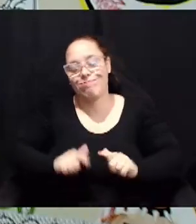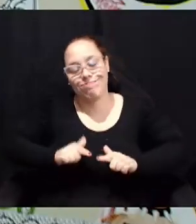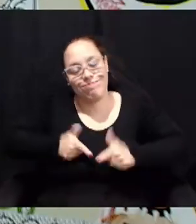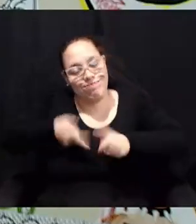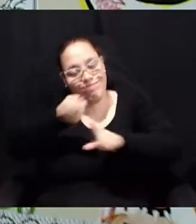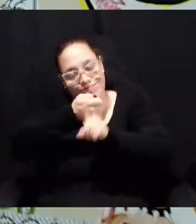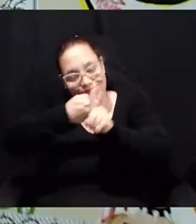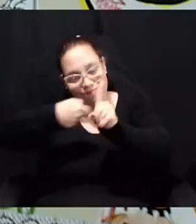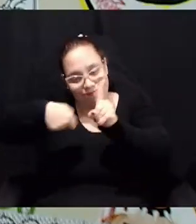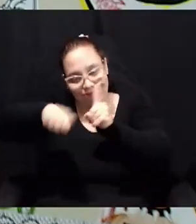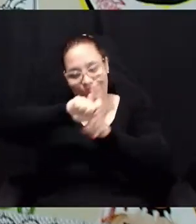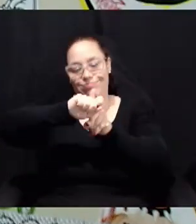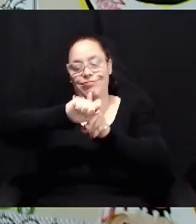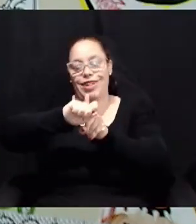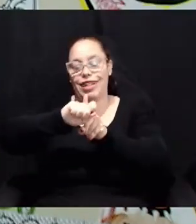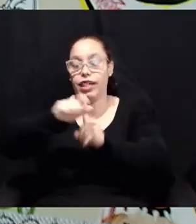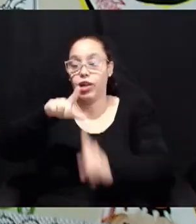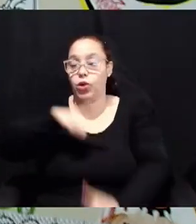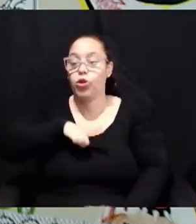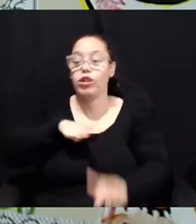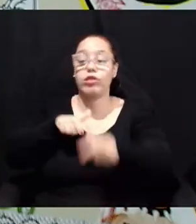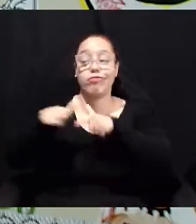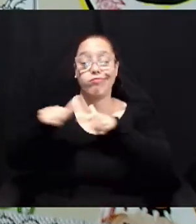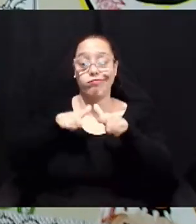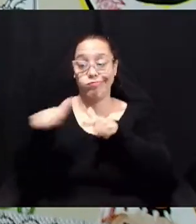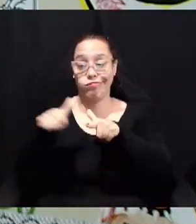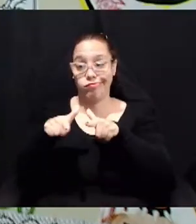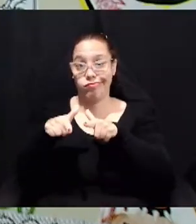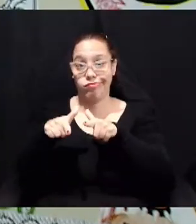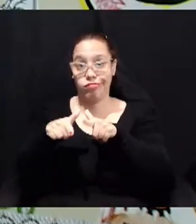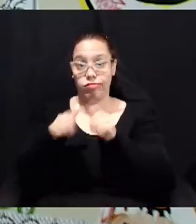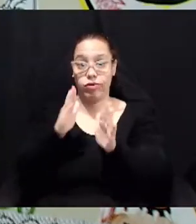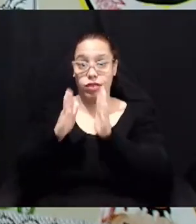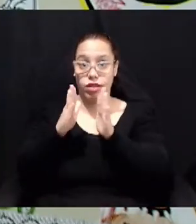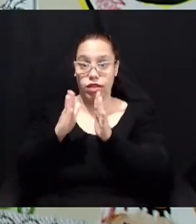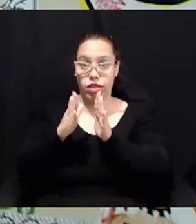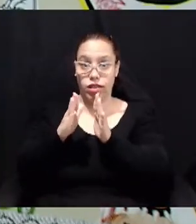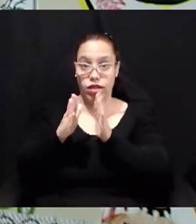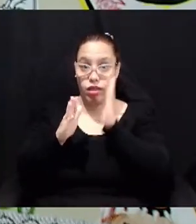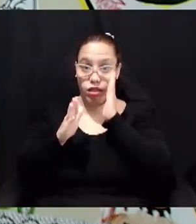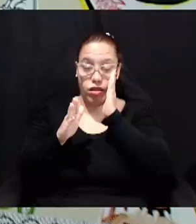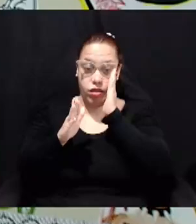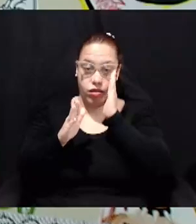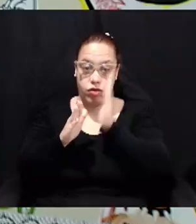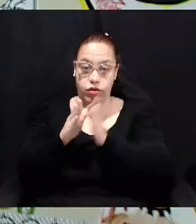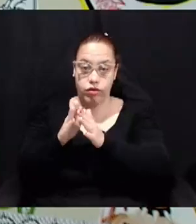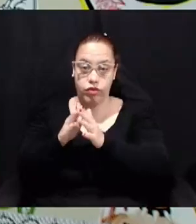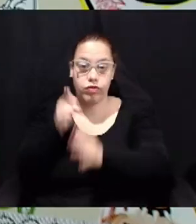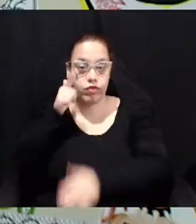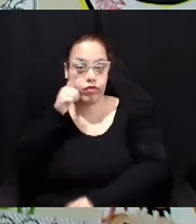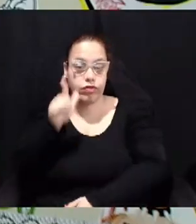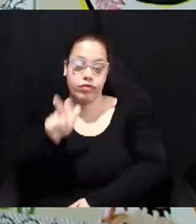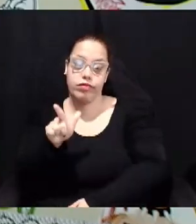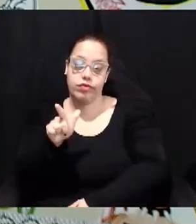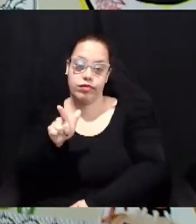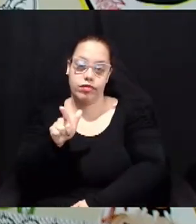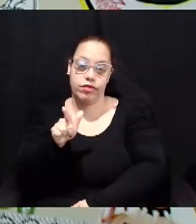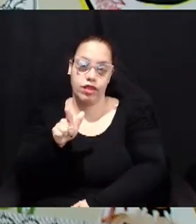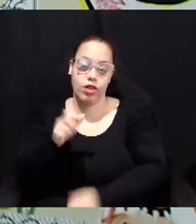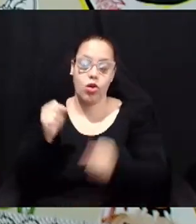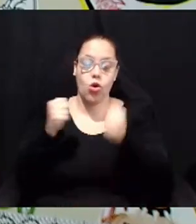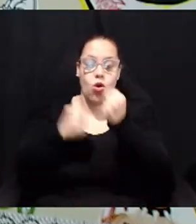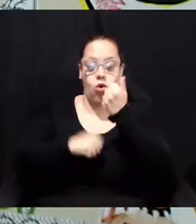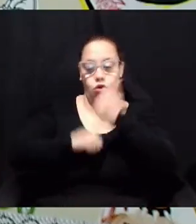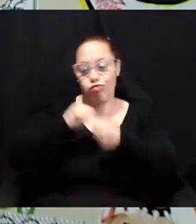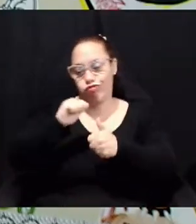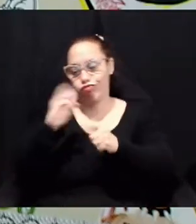que você tem o seu trabalho durante meio período e outro meio período você consiga exercer um esporte, uma